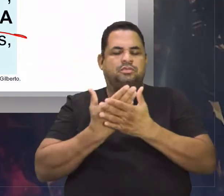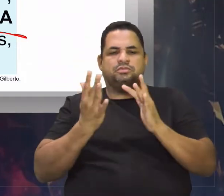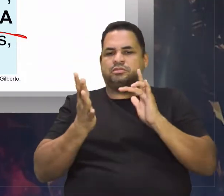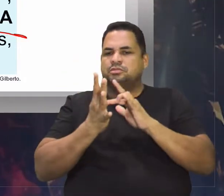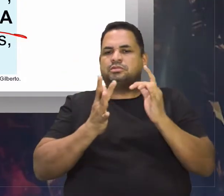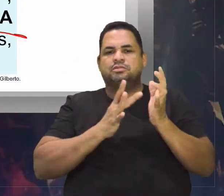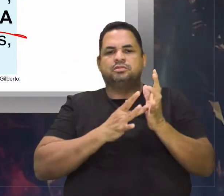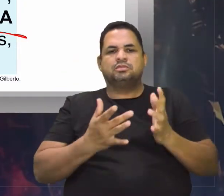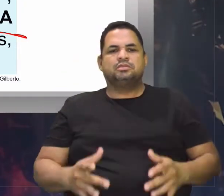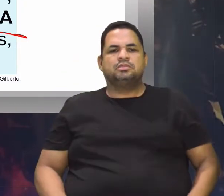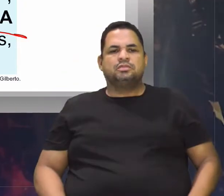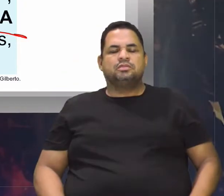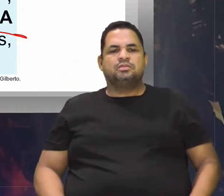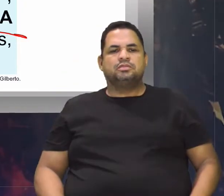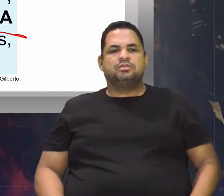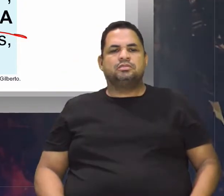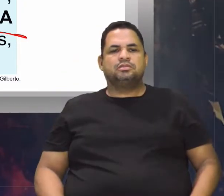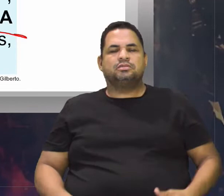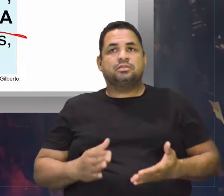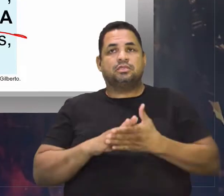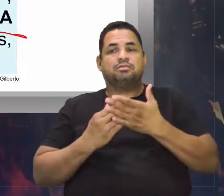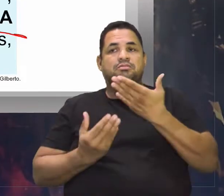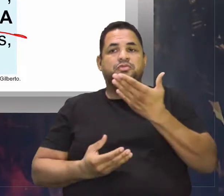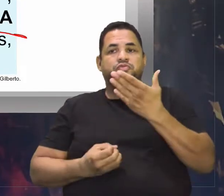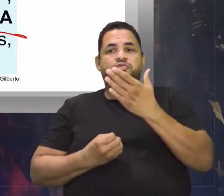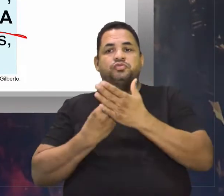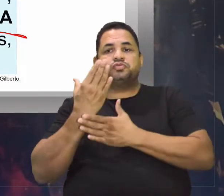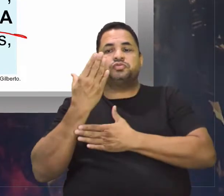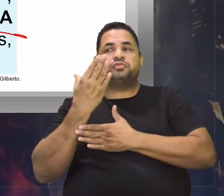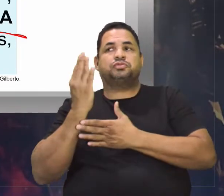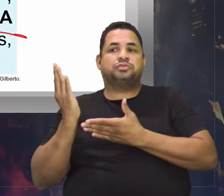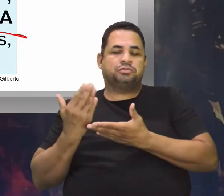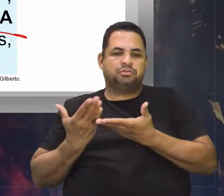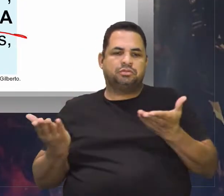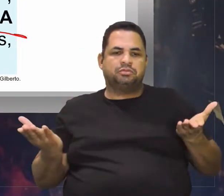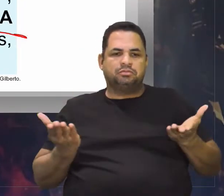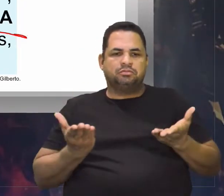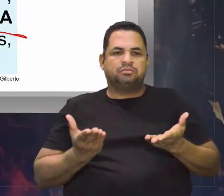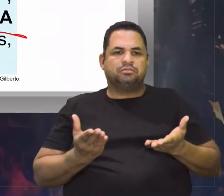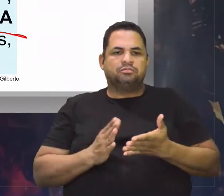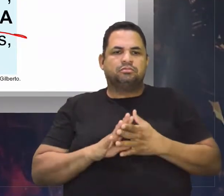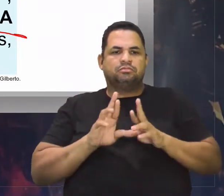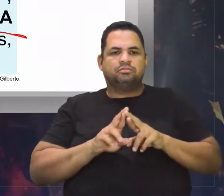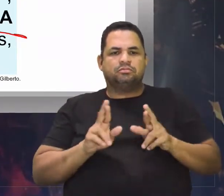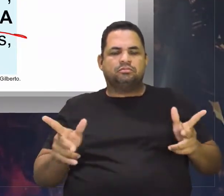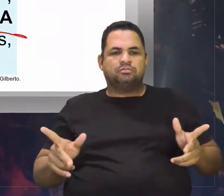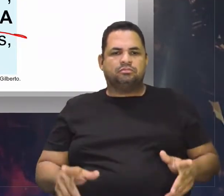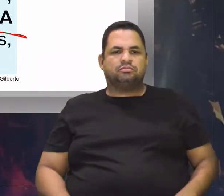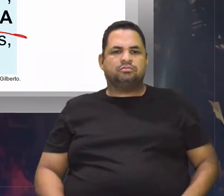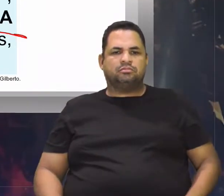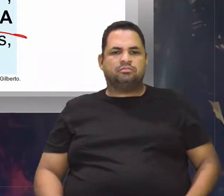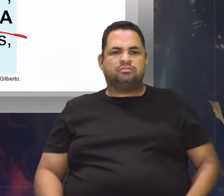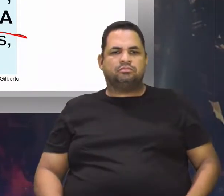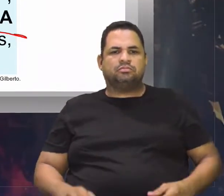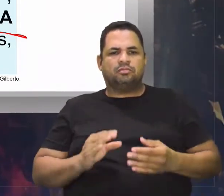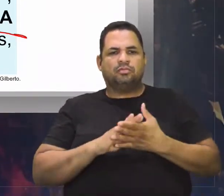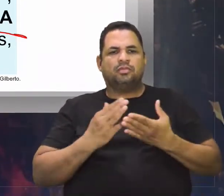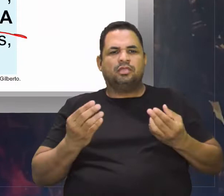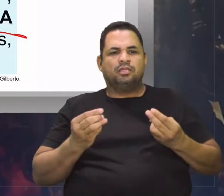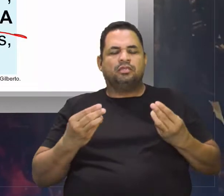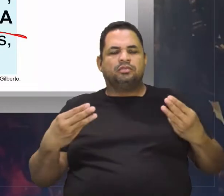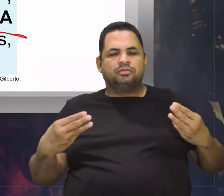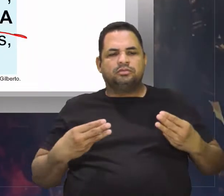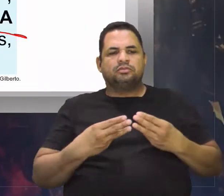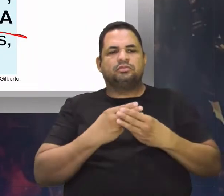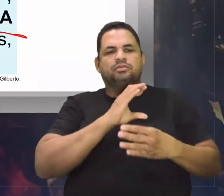Cristo. Eles acreditam que o Messias ainda irá vir. Essa é a diferença entre o judaísmo, o